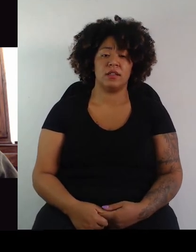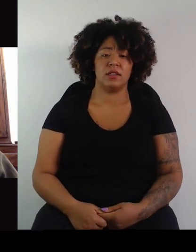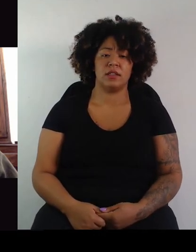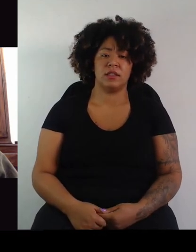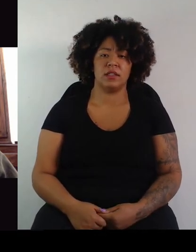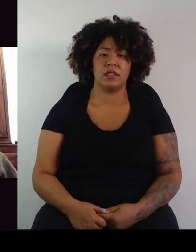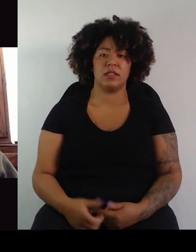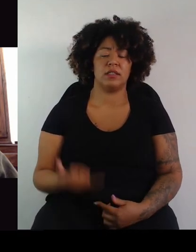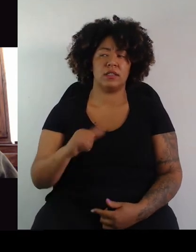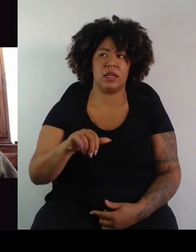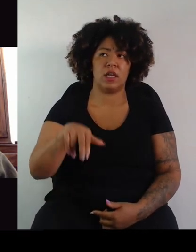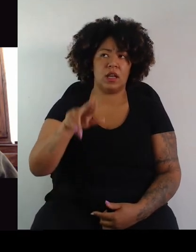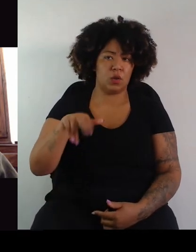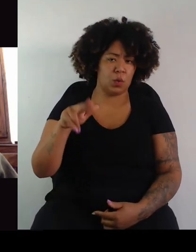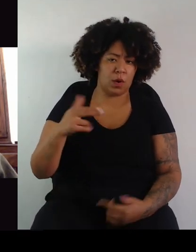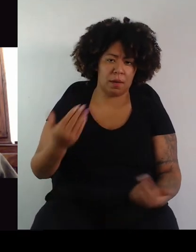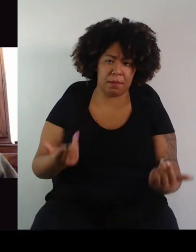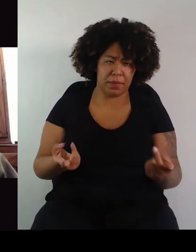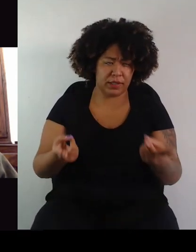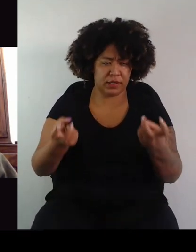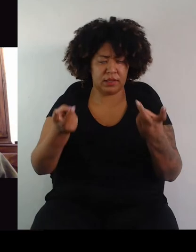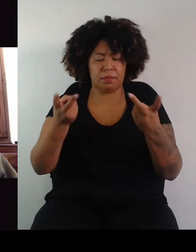mudanças identitárias